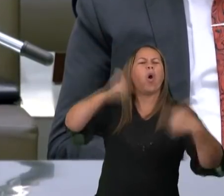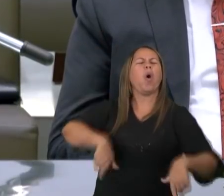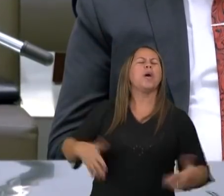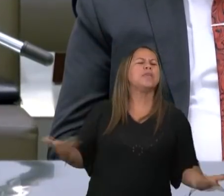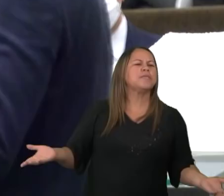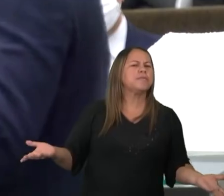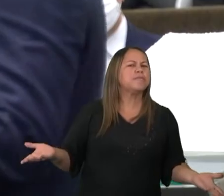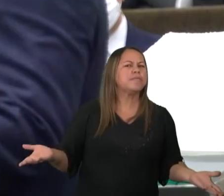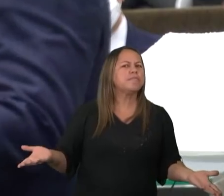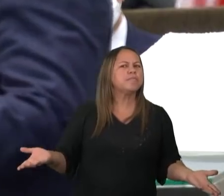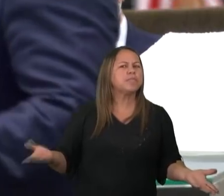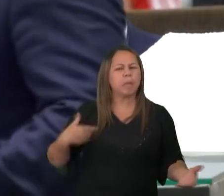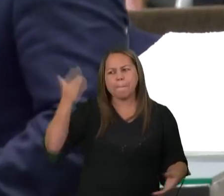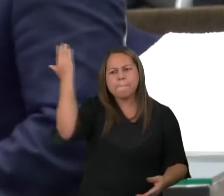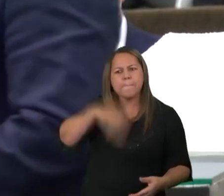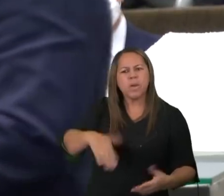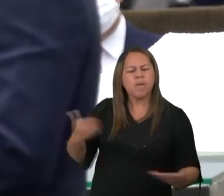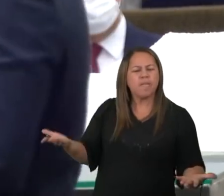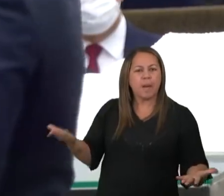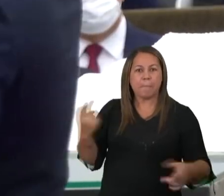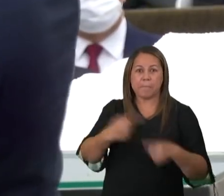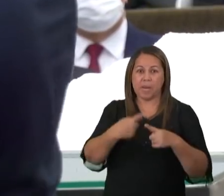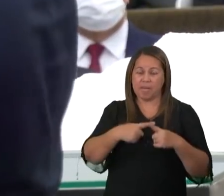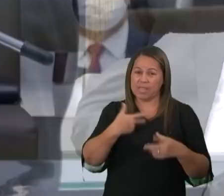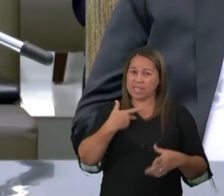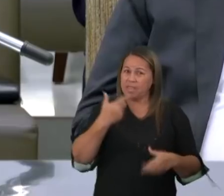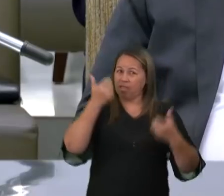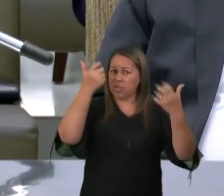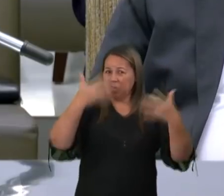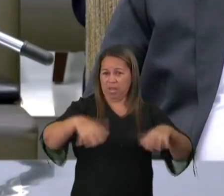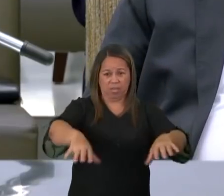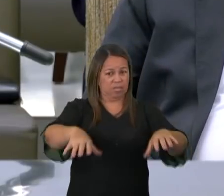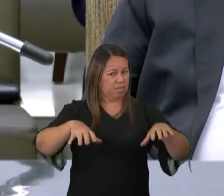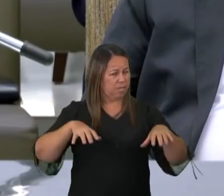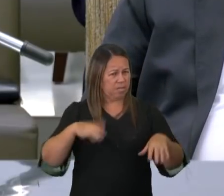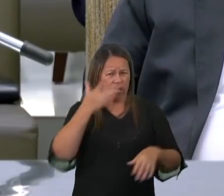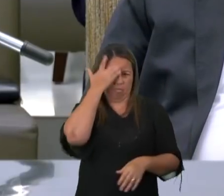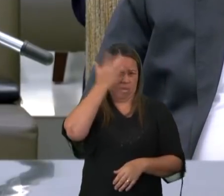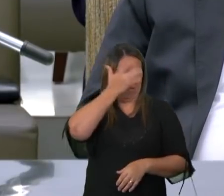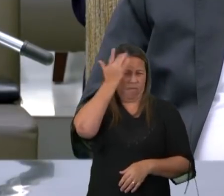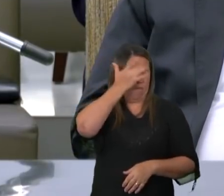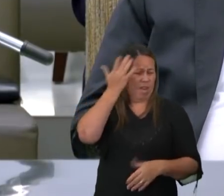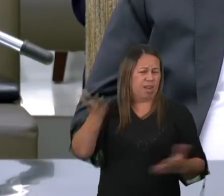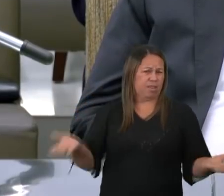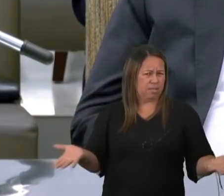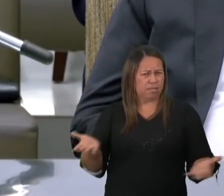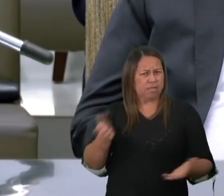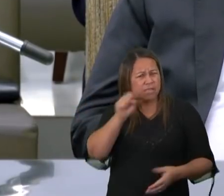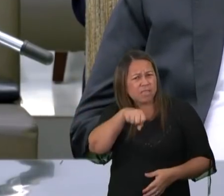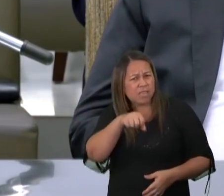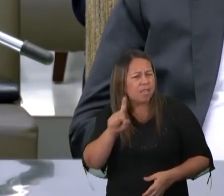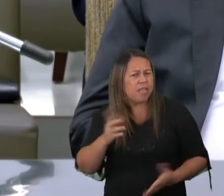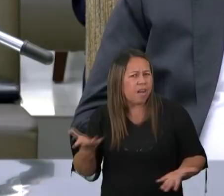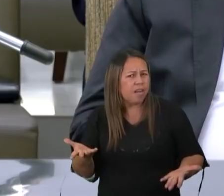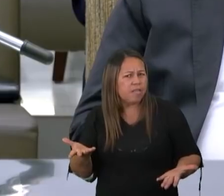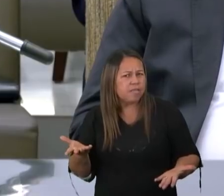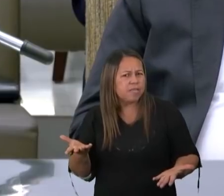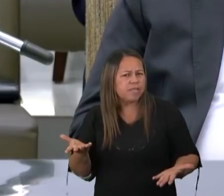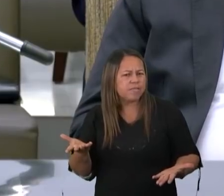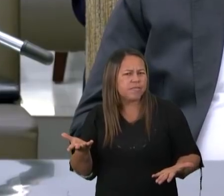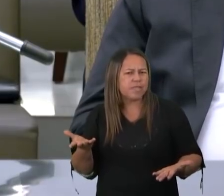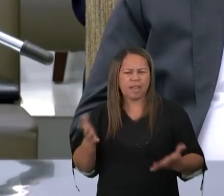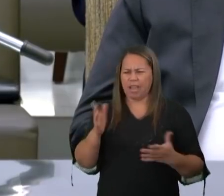Onde é que está a evidência de Deus? Porque, irmãos, falar do trono é muito fácil. Sim ou não? José no trono